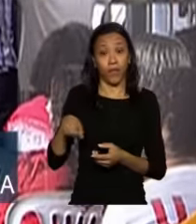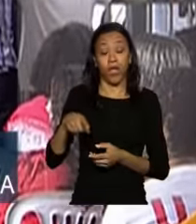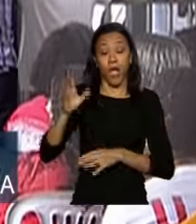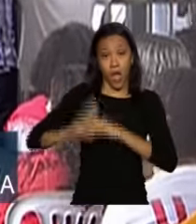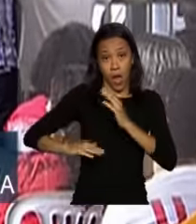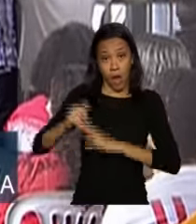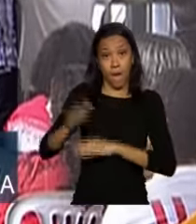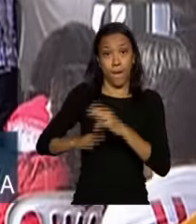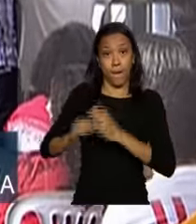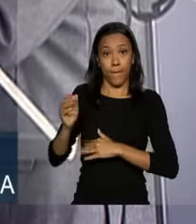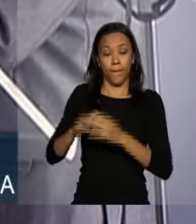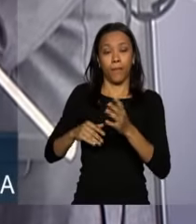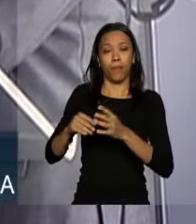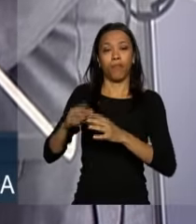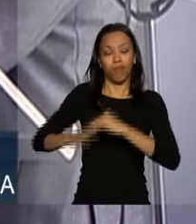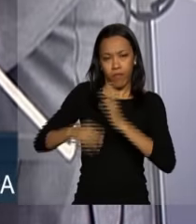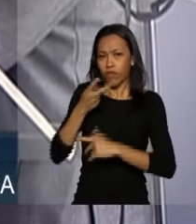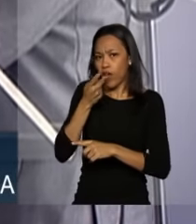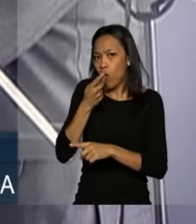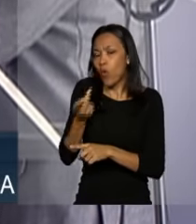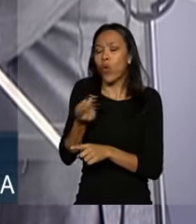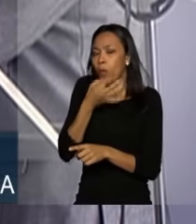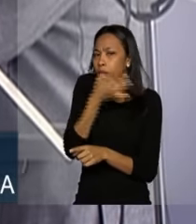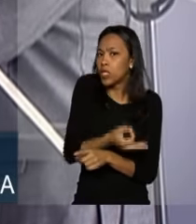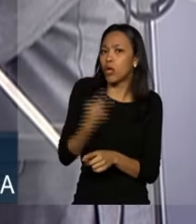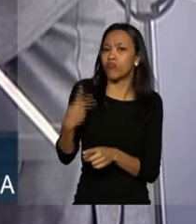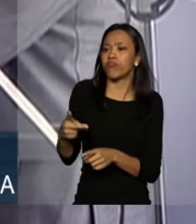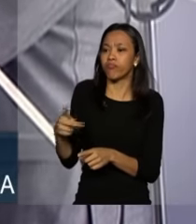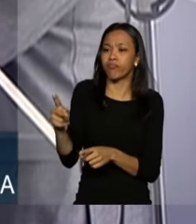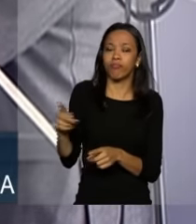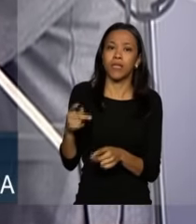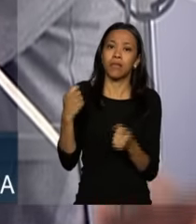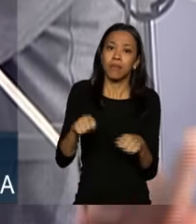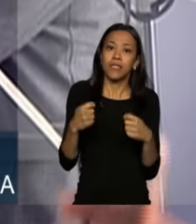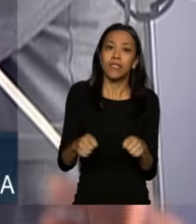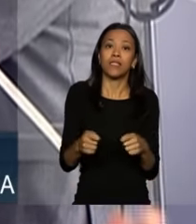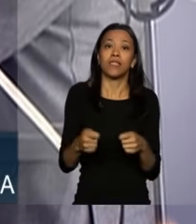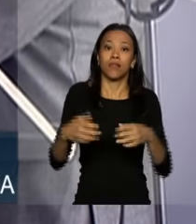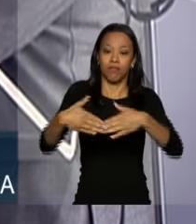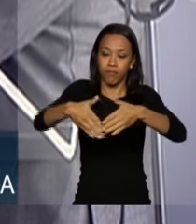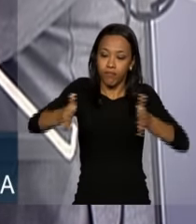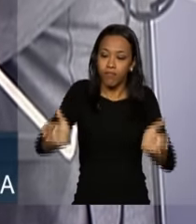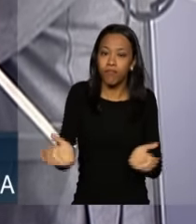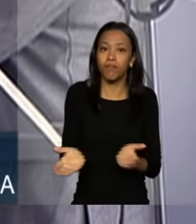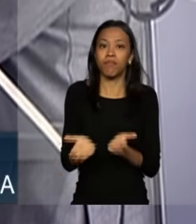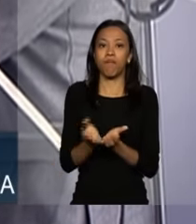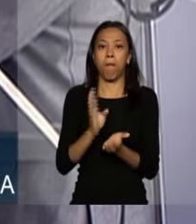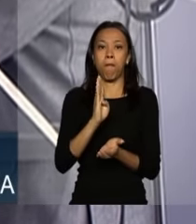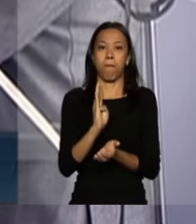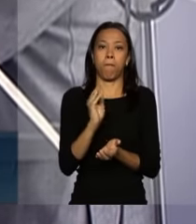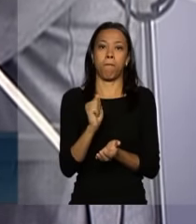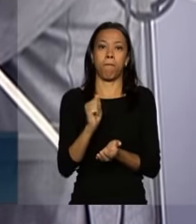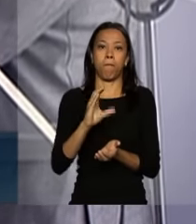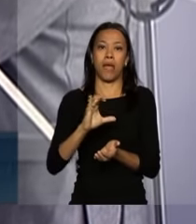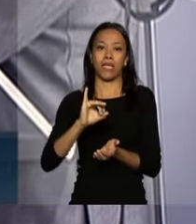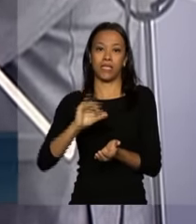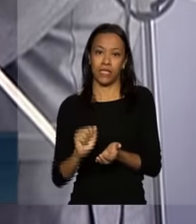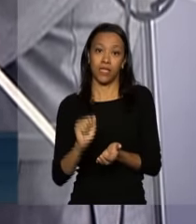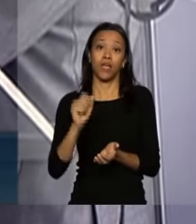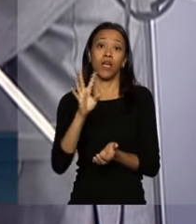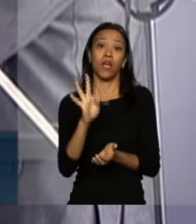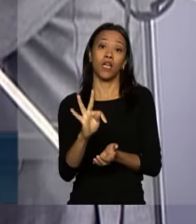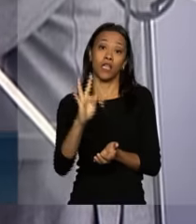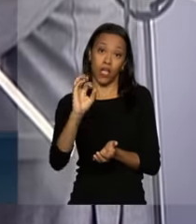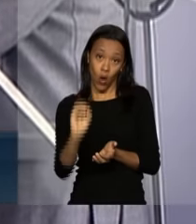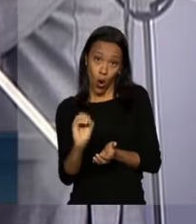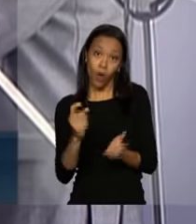consultamos sugere de forma unânime a interligação de bacias do Tocantins com o Rio São Francisco.